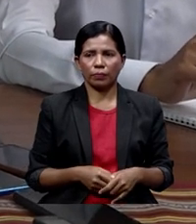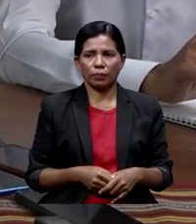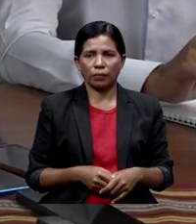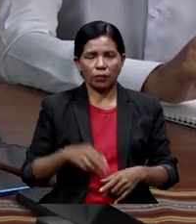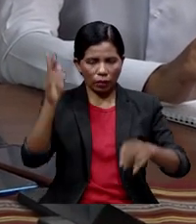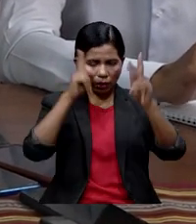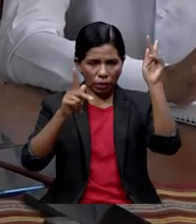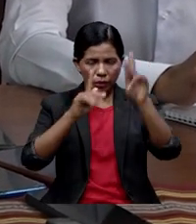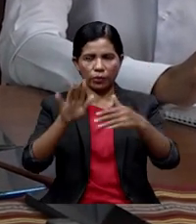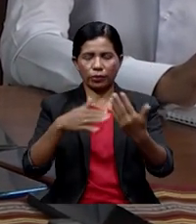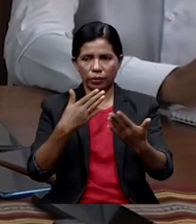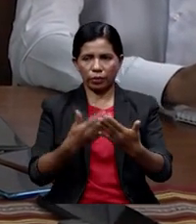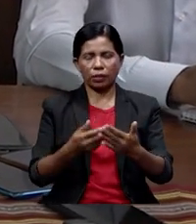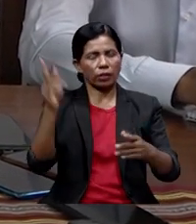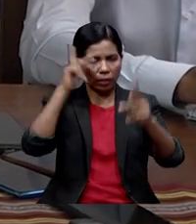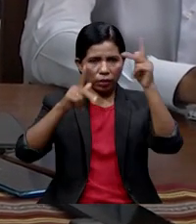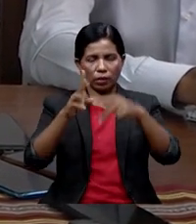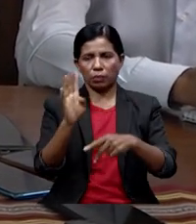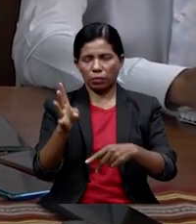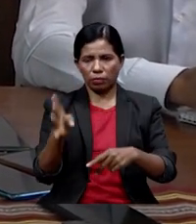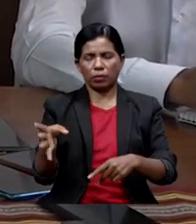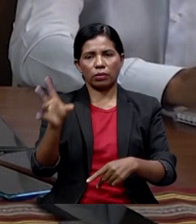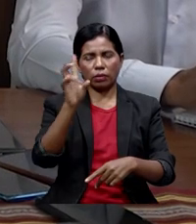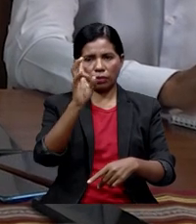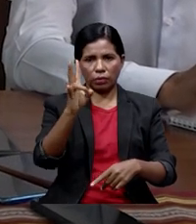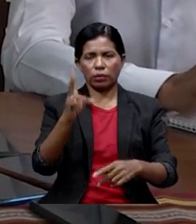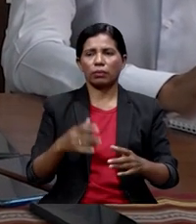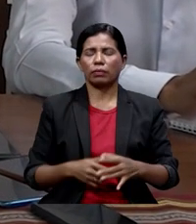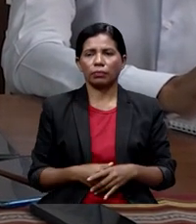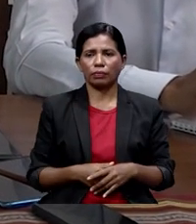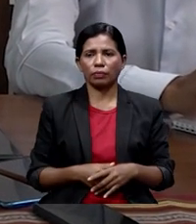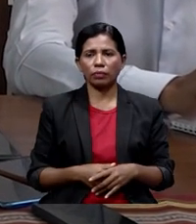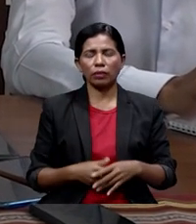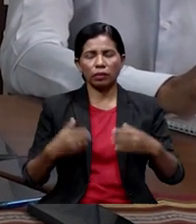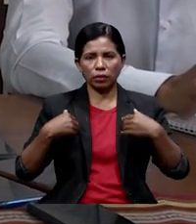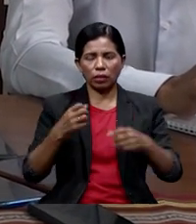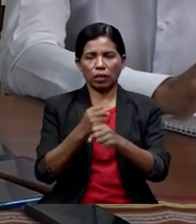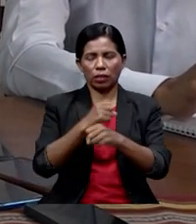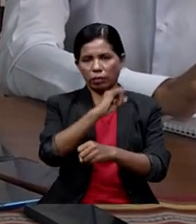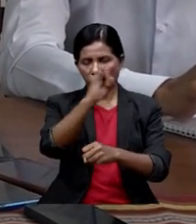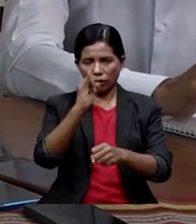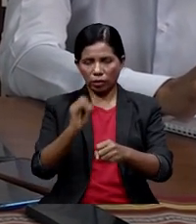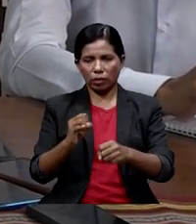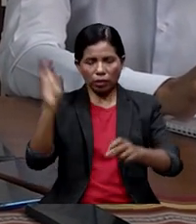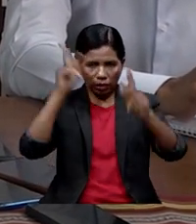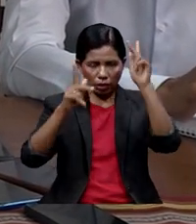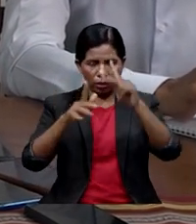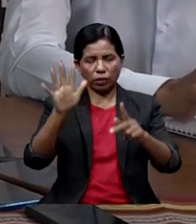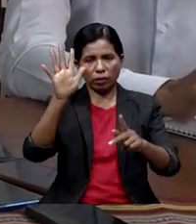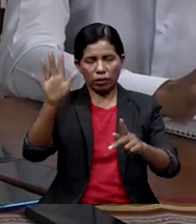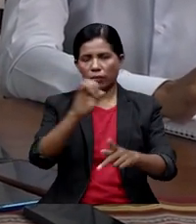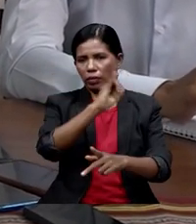Caso ser né caso Hatnulo Recife Hito né se investiga ela caso Lima